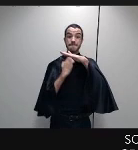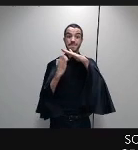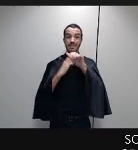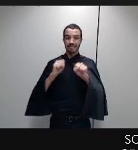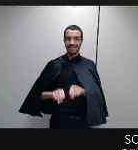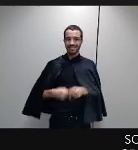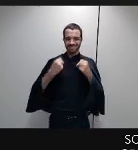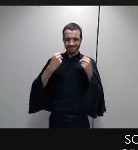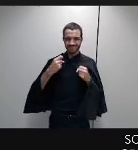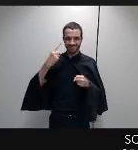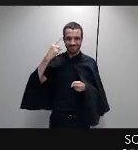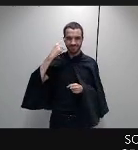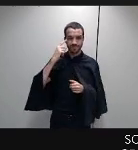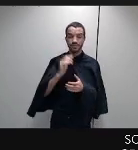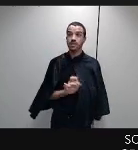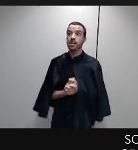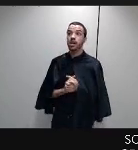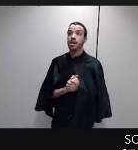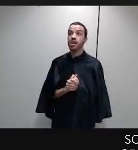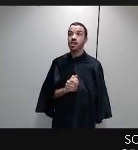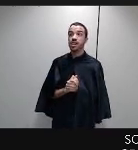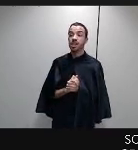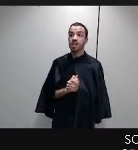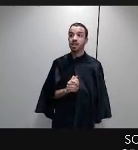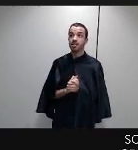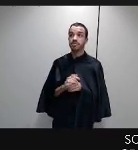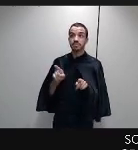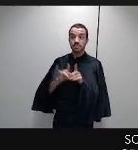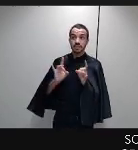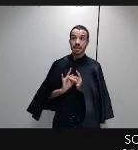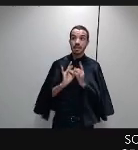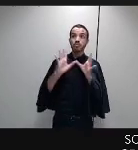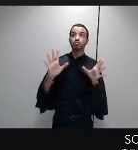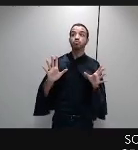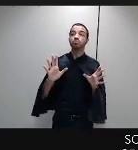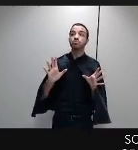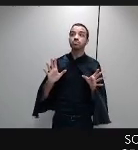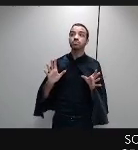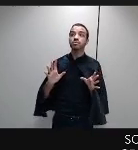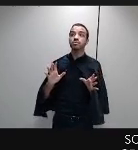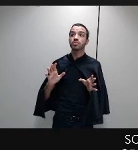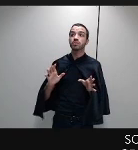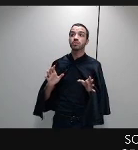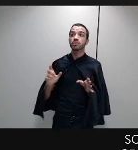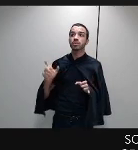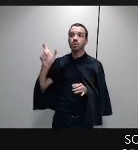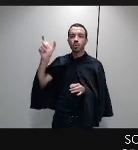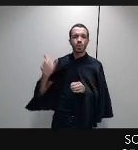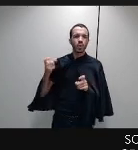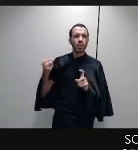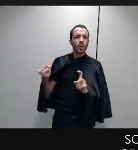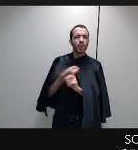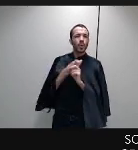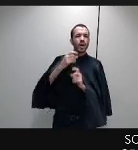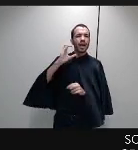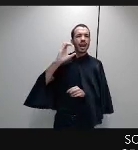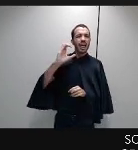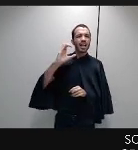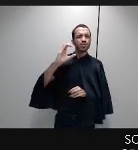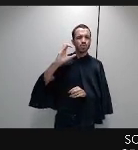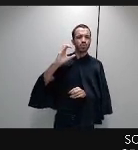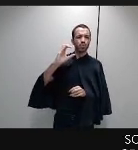e habilitar-se o juizo habilitar super de botar no juízo Universal da Falência eu